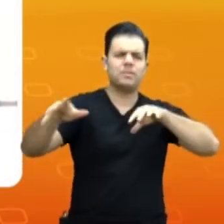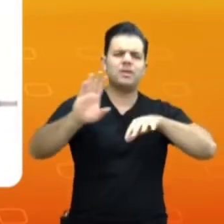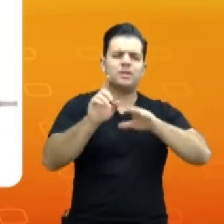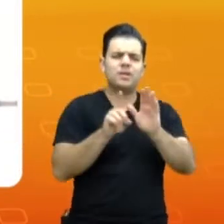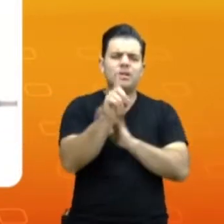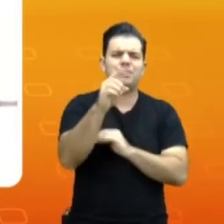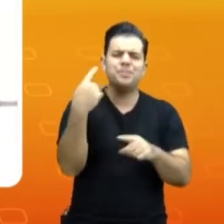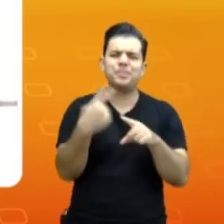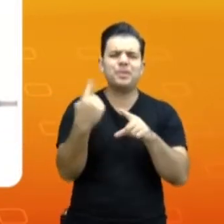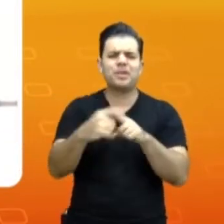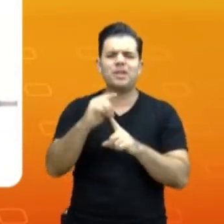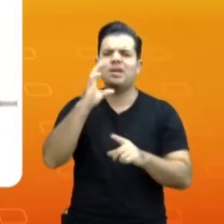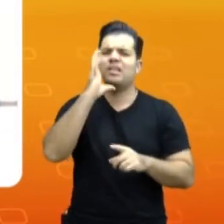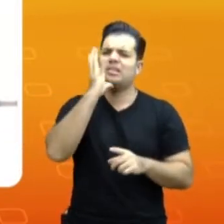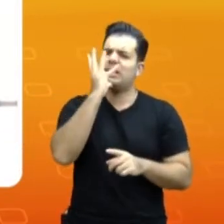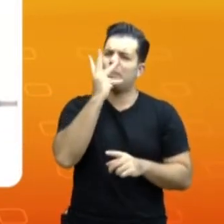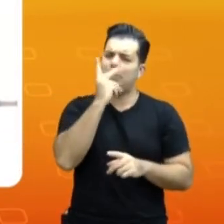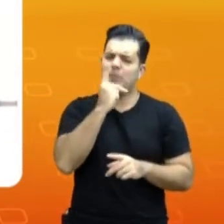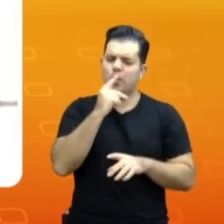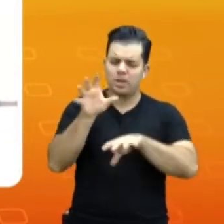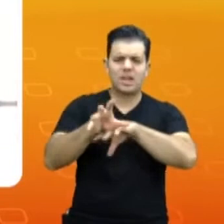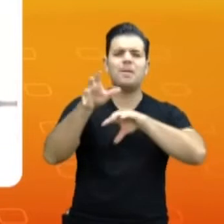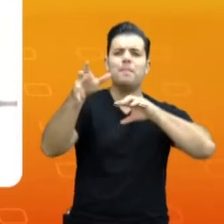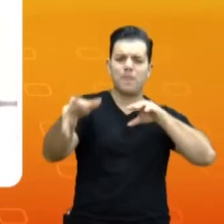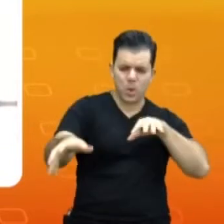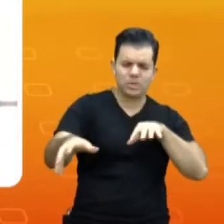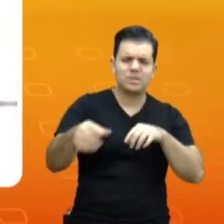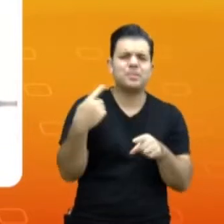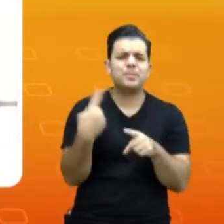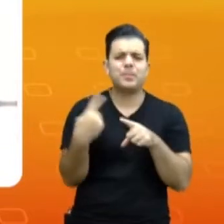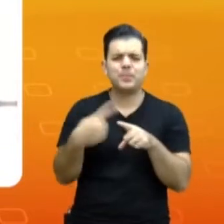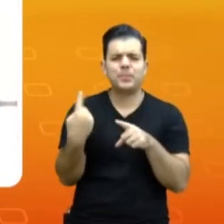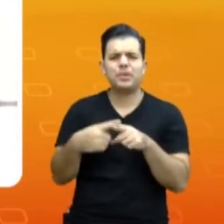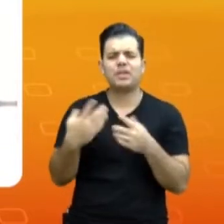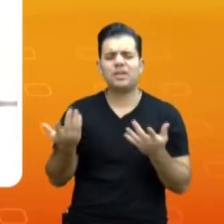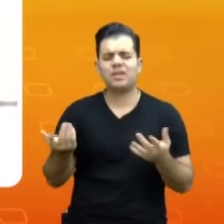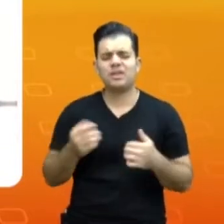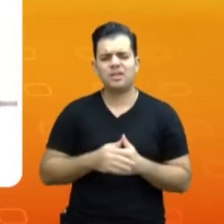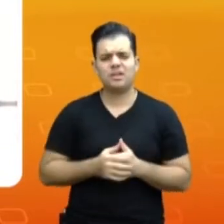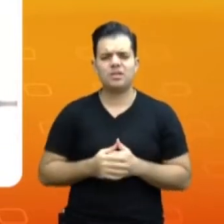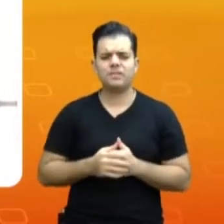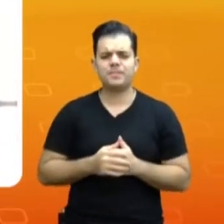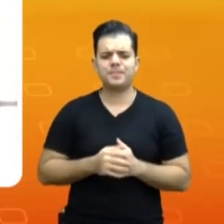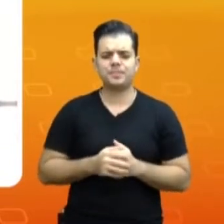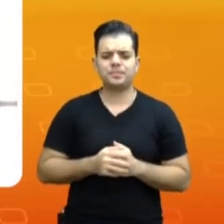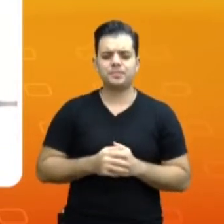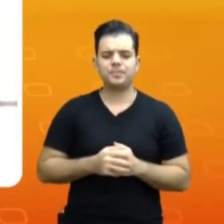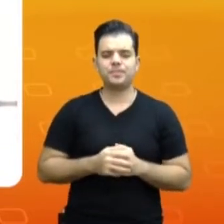tanto para pegar essa tendência e trabalhar em cima dela?